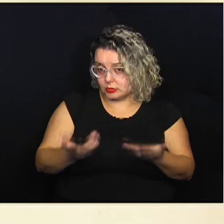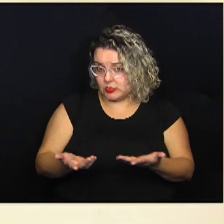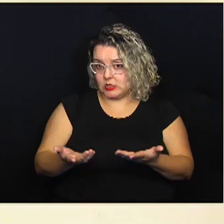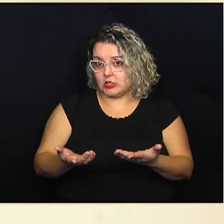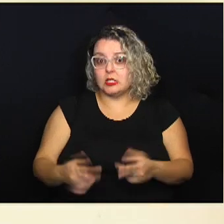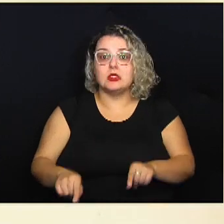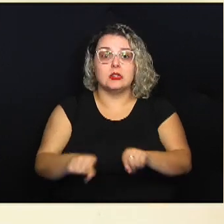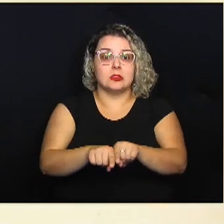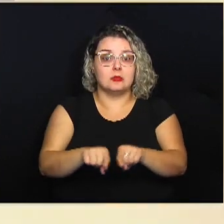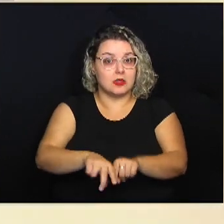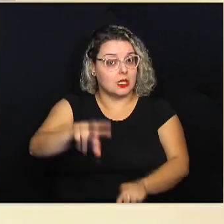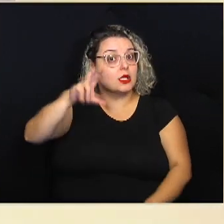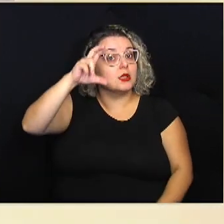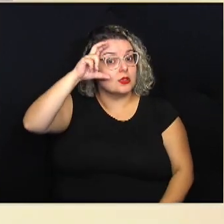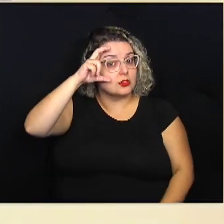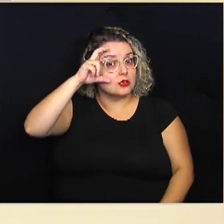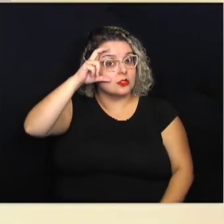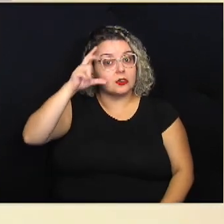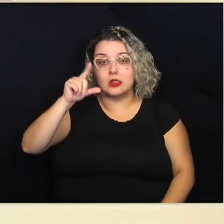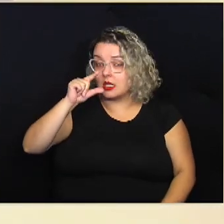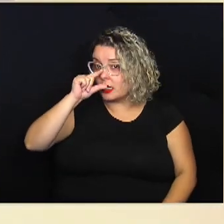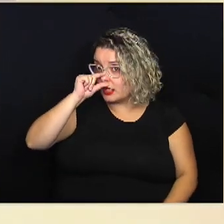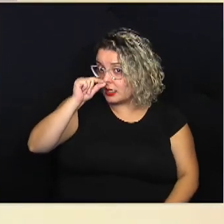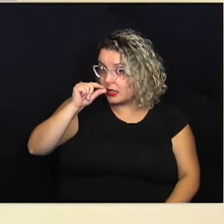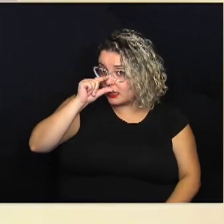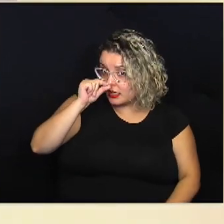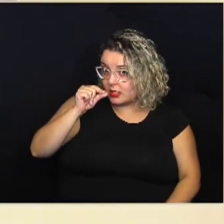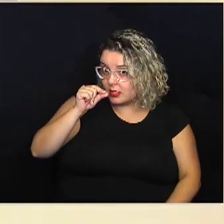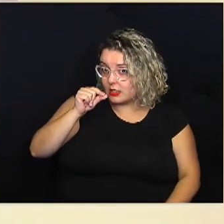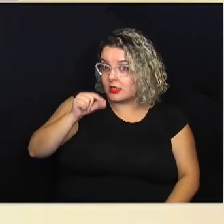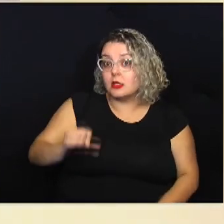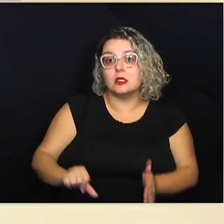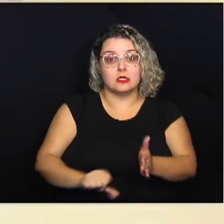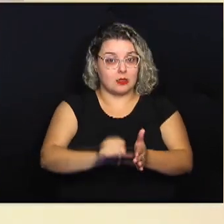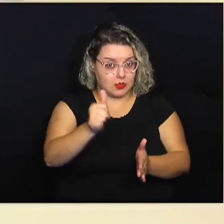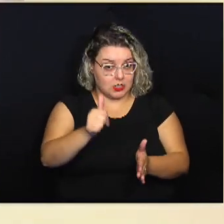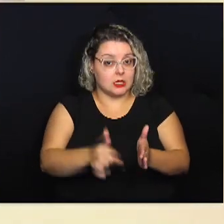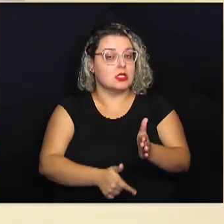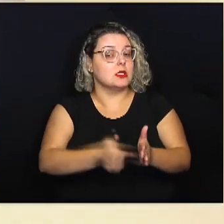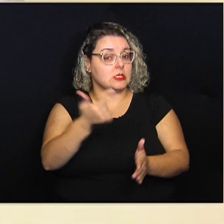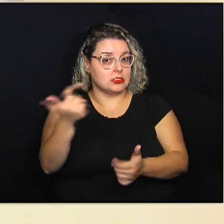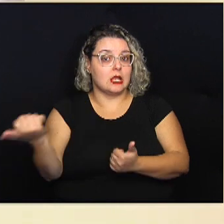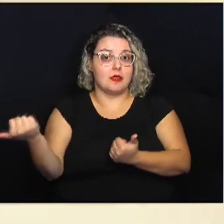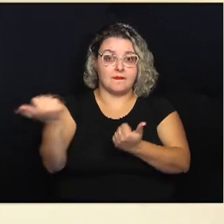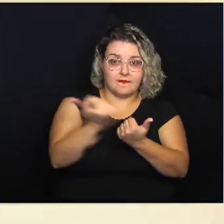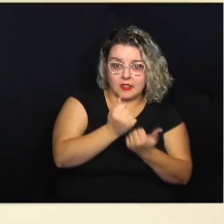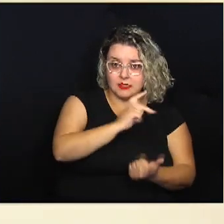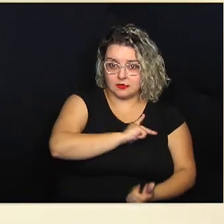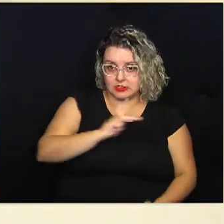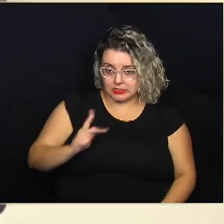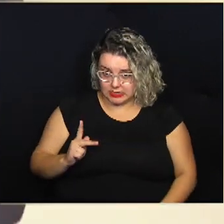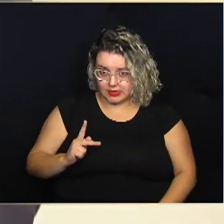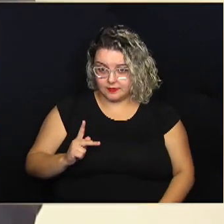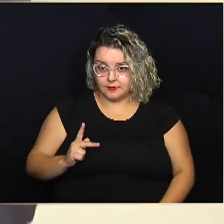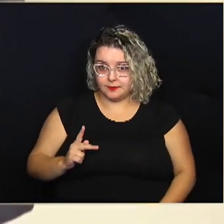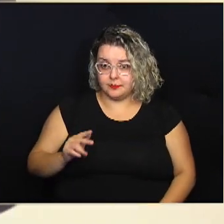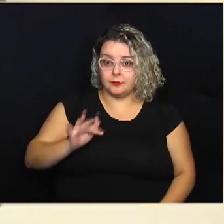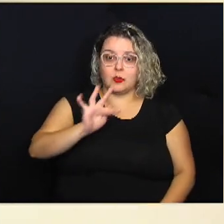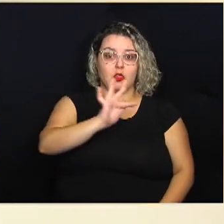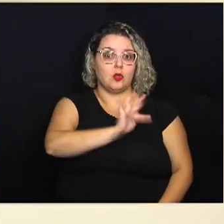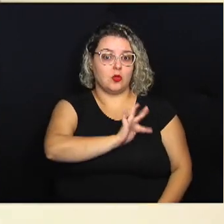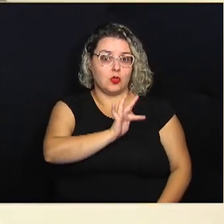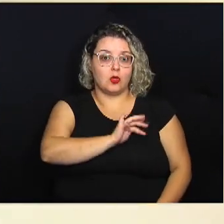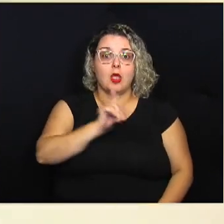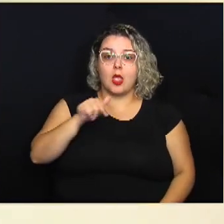além de Carlinhos Camelô e Arnaldo Salvetti na primeira e segunda vice-presidências. Já Fernando Mendes é